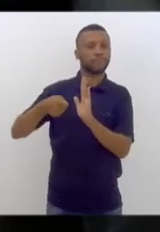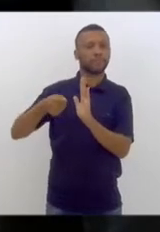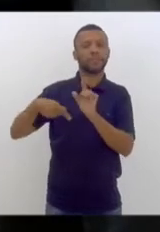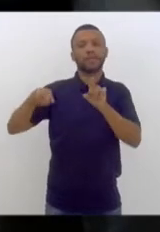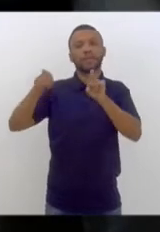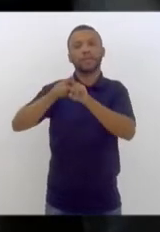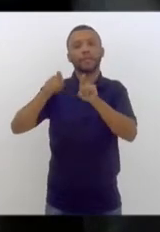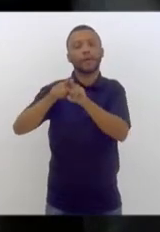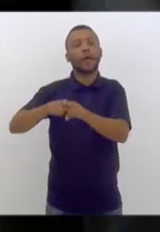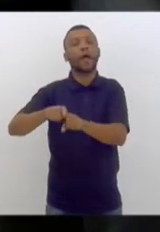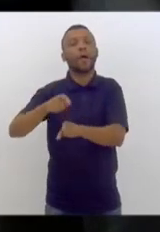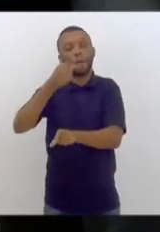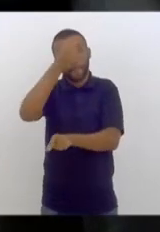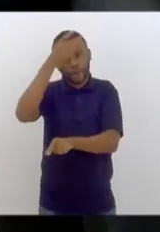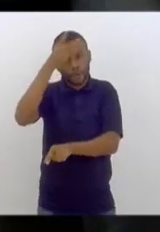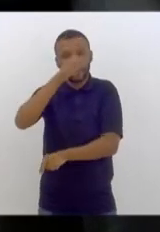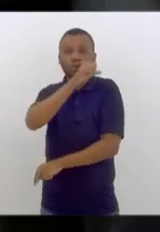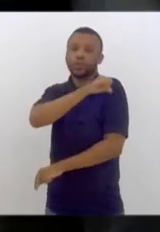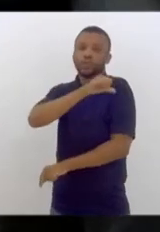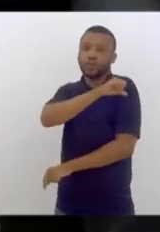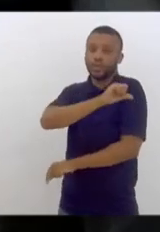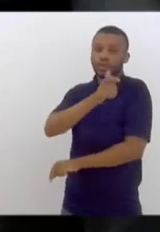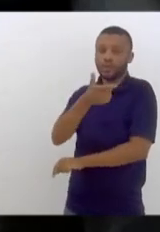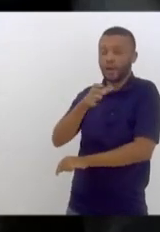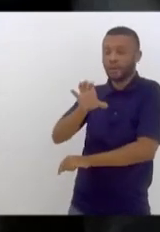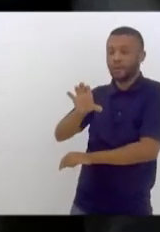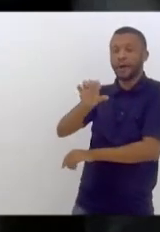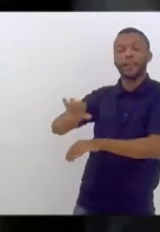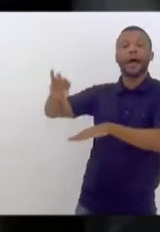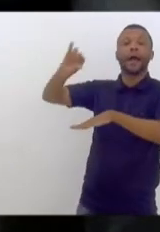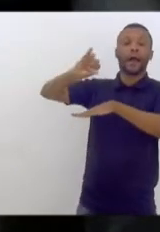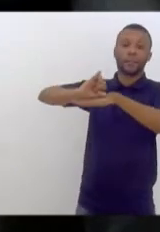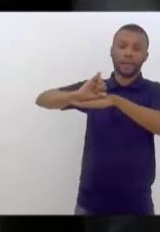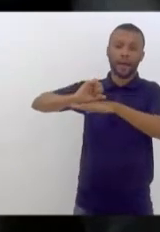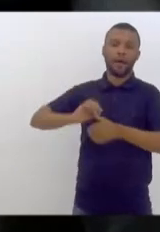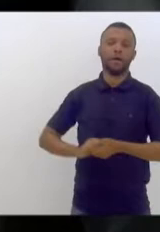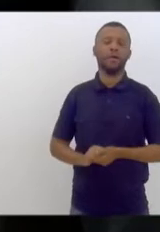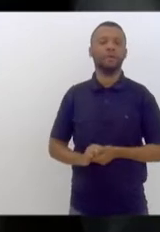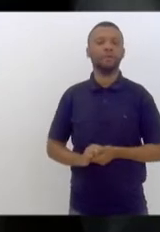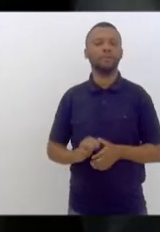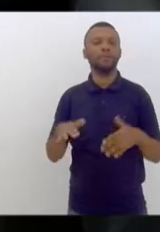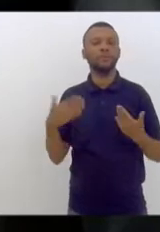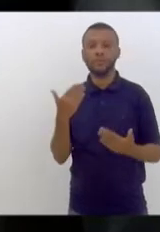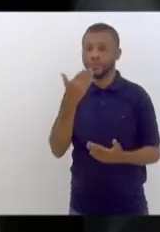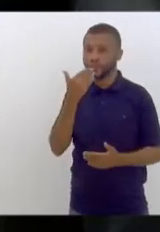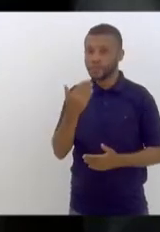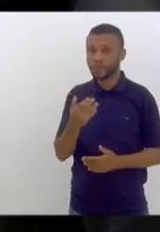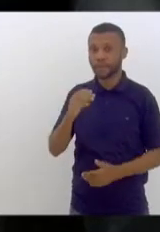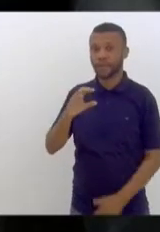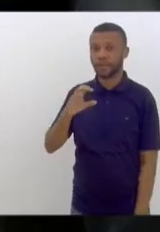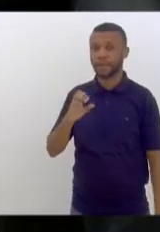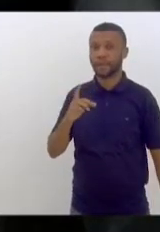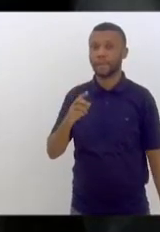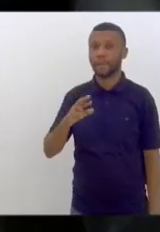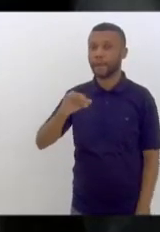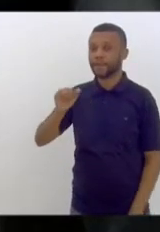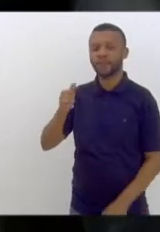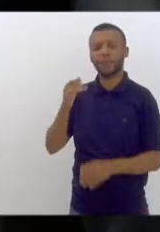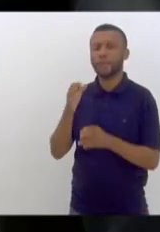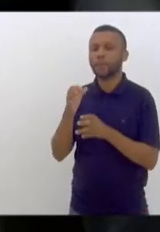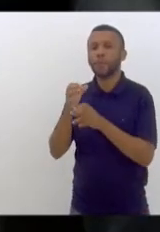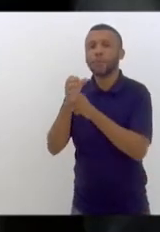de Janeiro na região capital. Foi, então, solicitado que a Fundação CEPERJ fizesse todos os